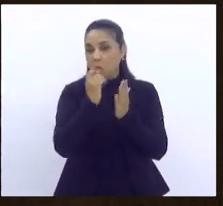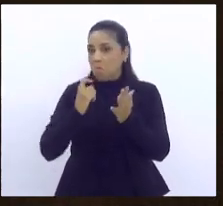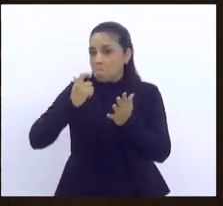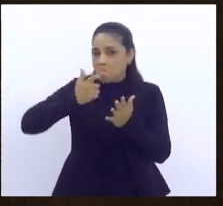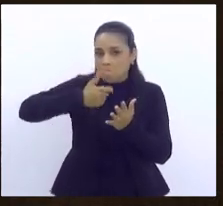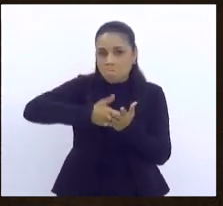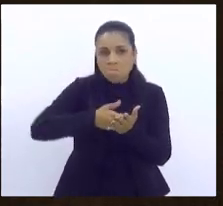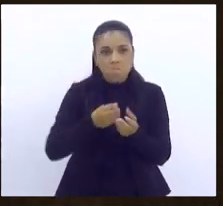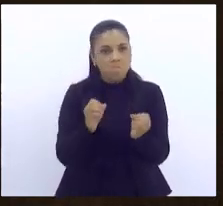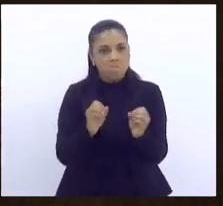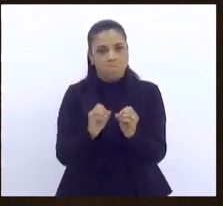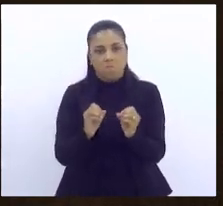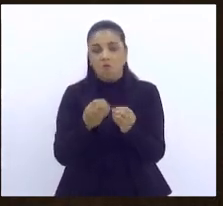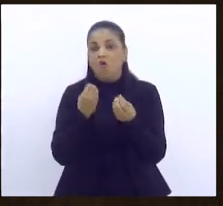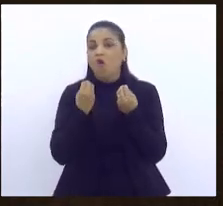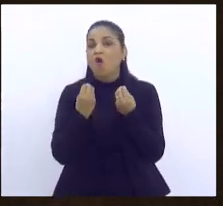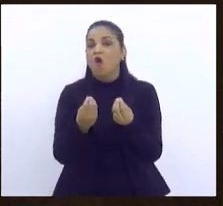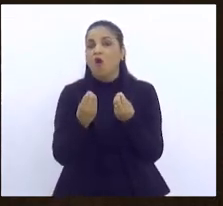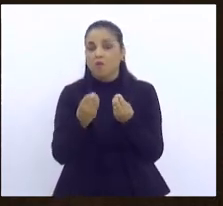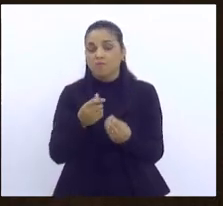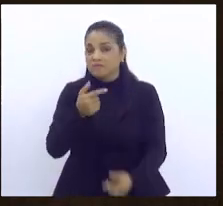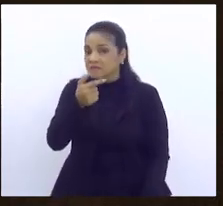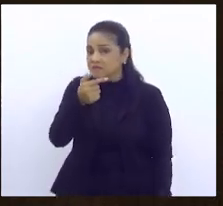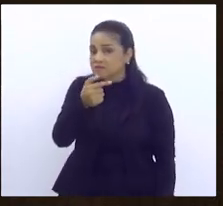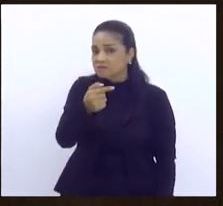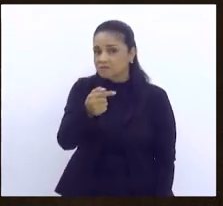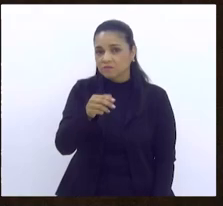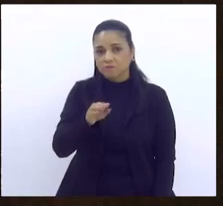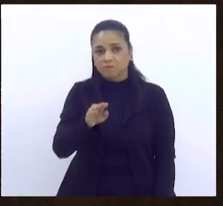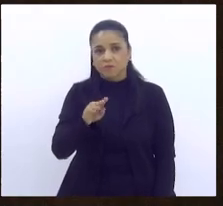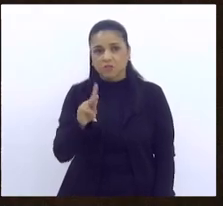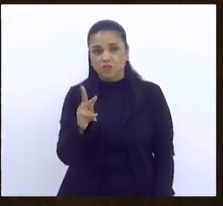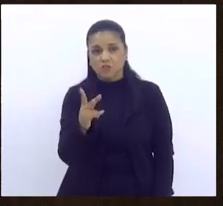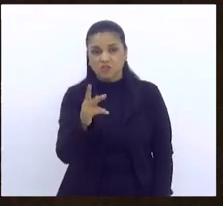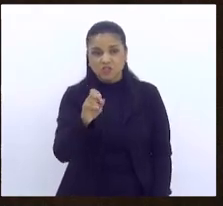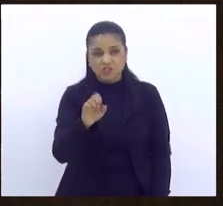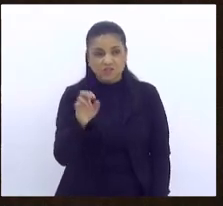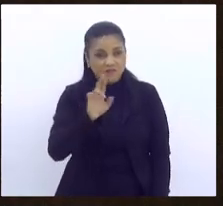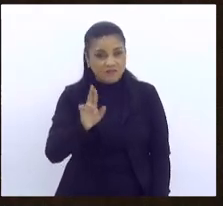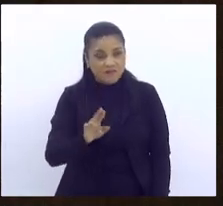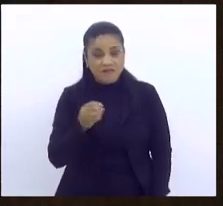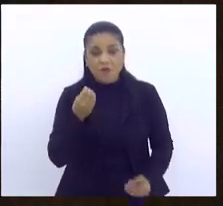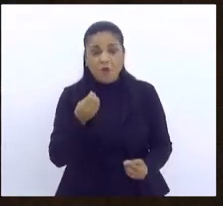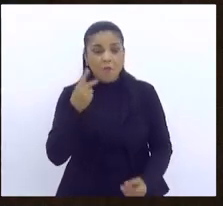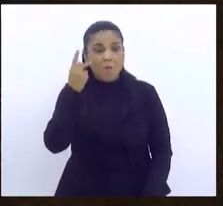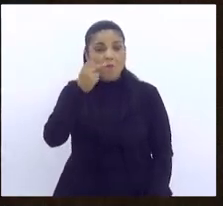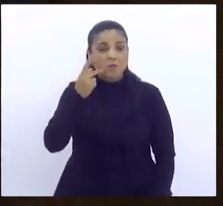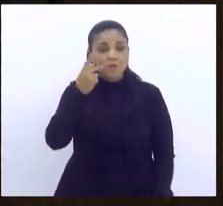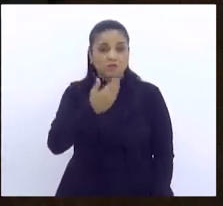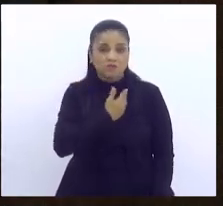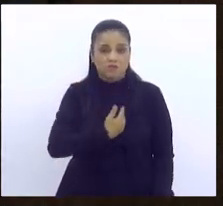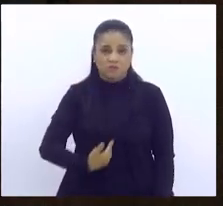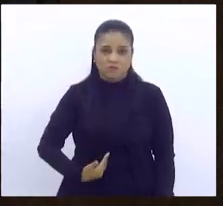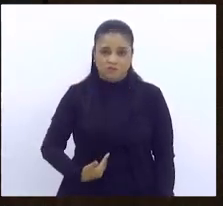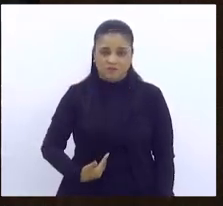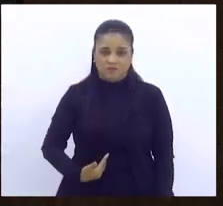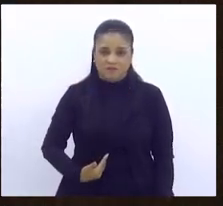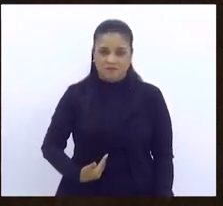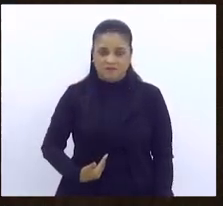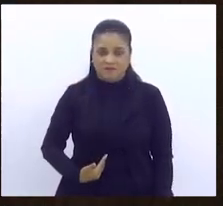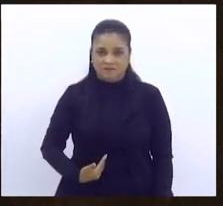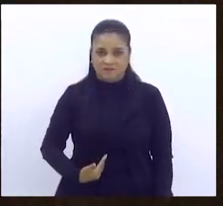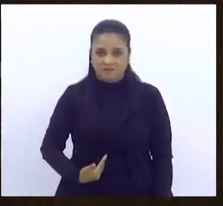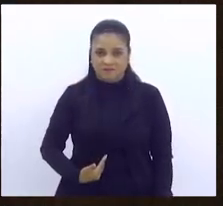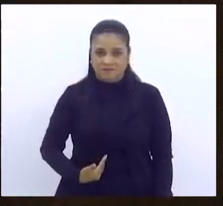impagável, 7 bilhões de reais. Como é que a gente vai ter políticas públicas